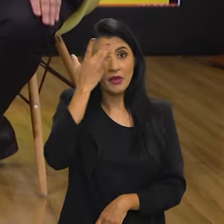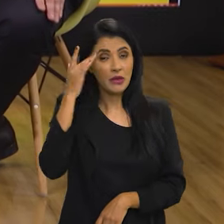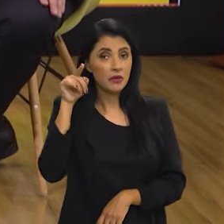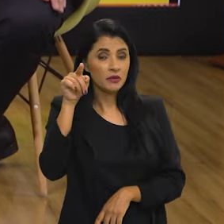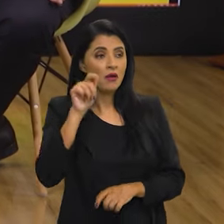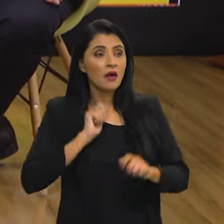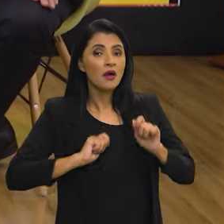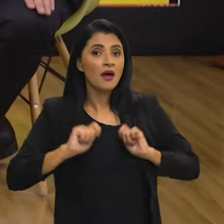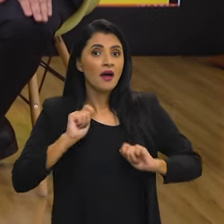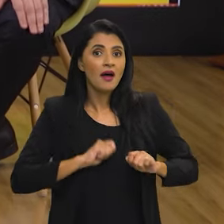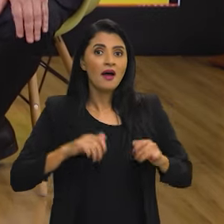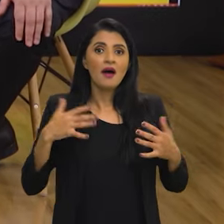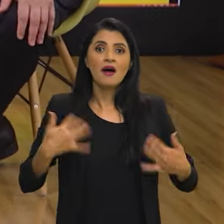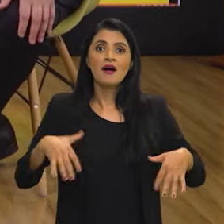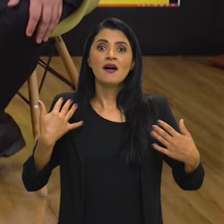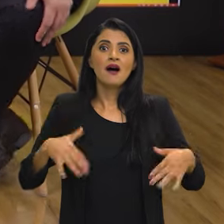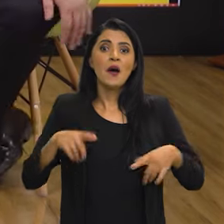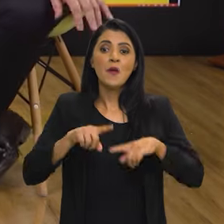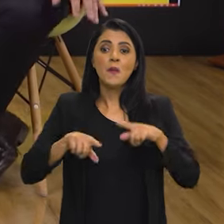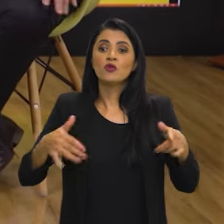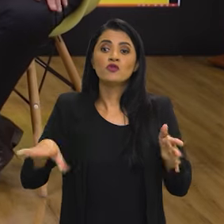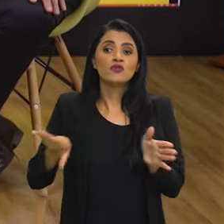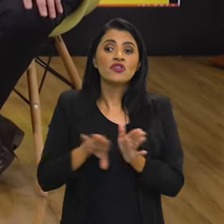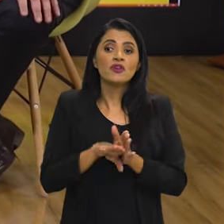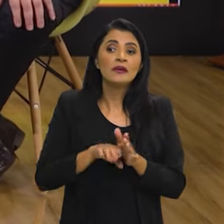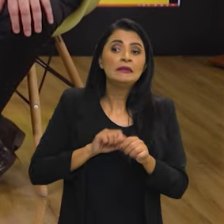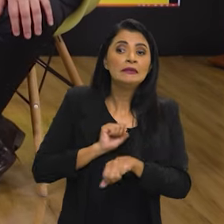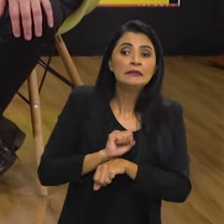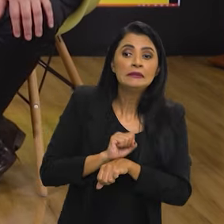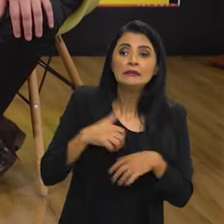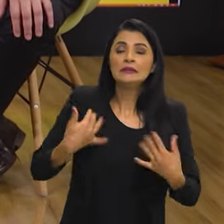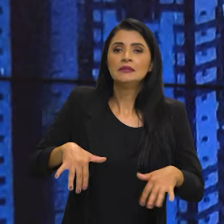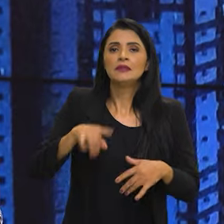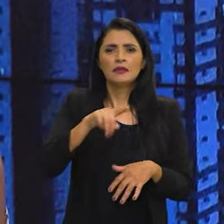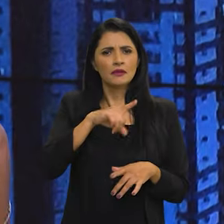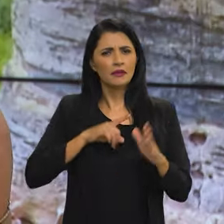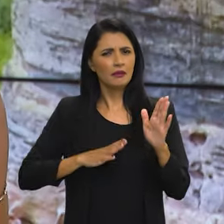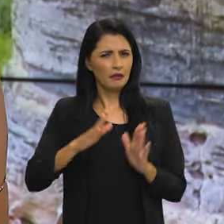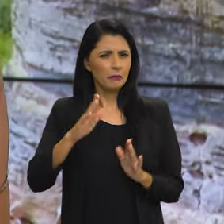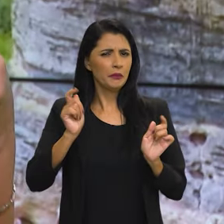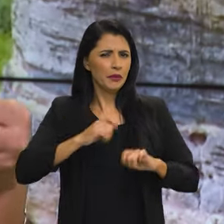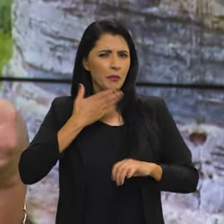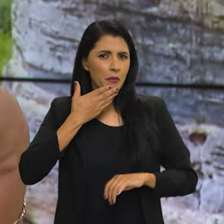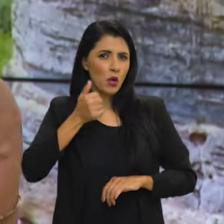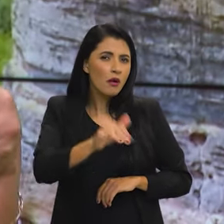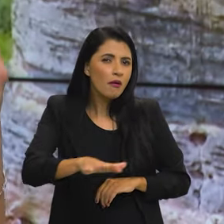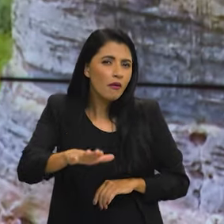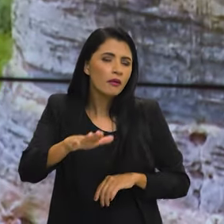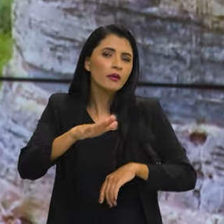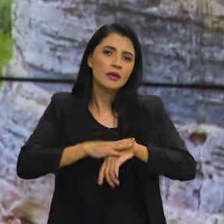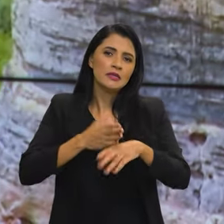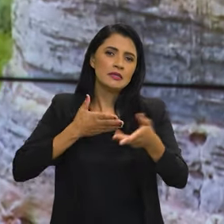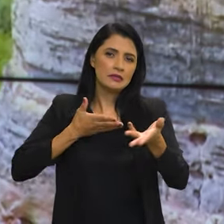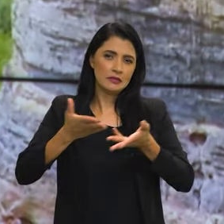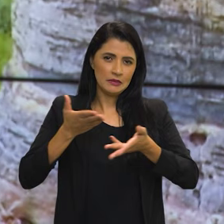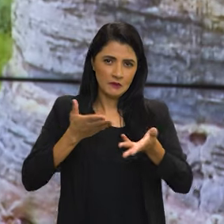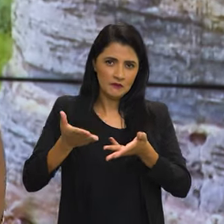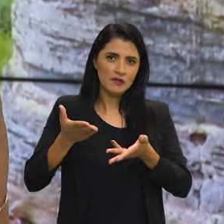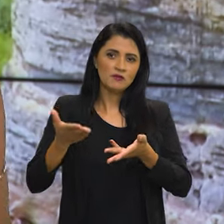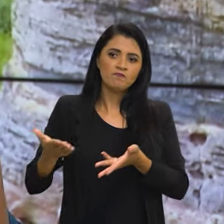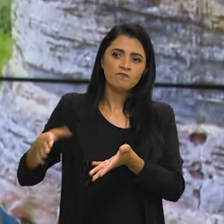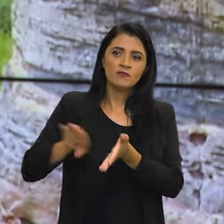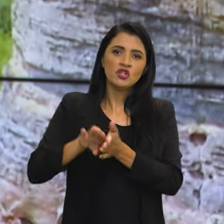pessoas anseiam para a chegada dos seus produtos. Há previsão também de melhoria nessa parte do